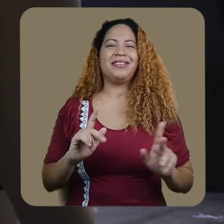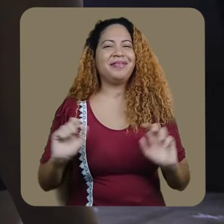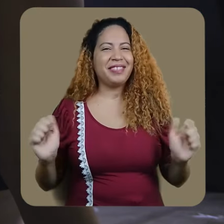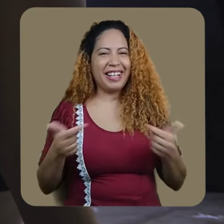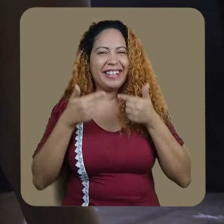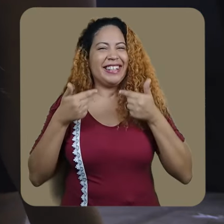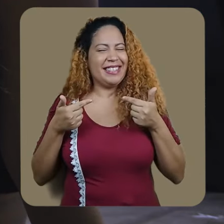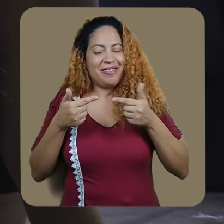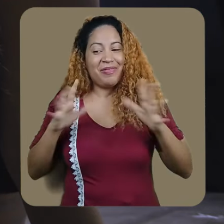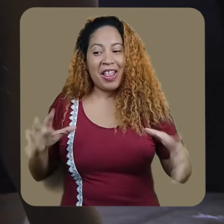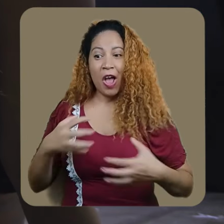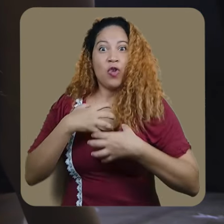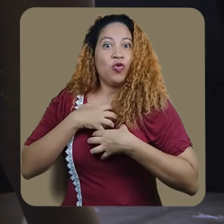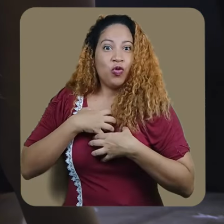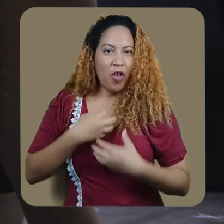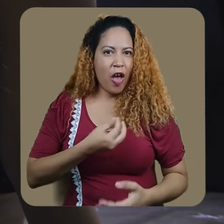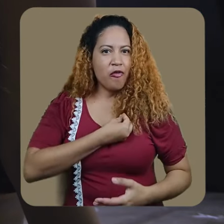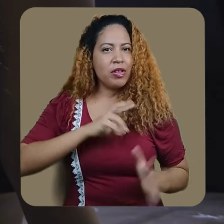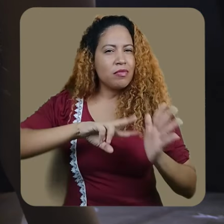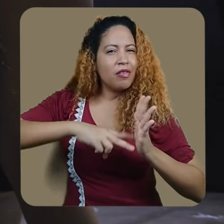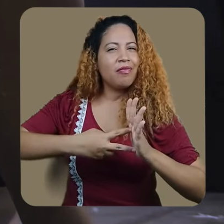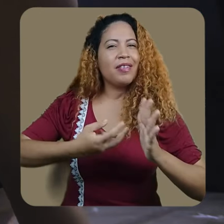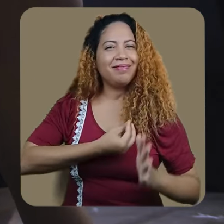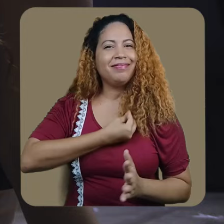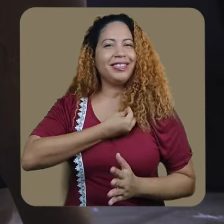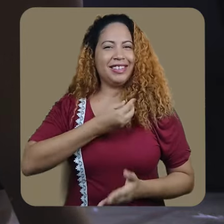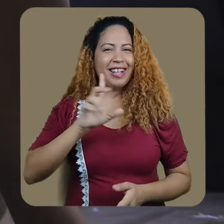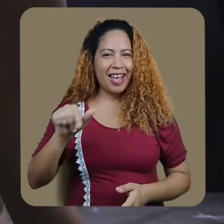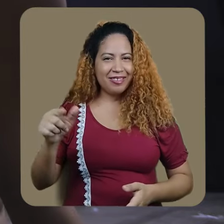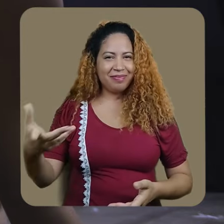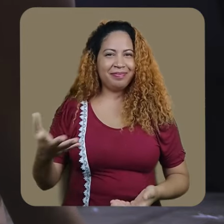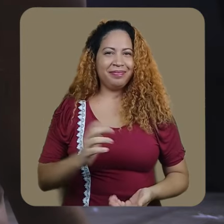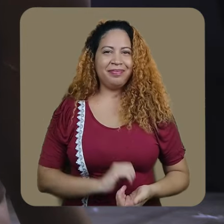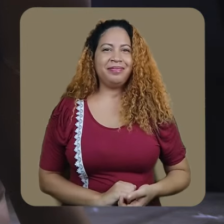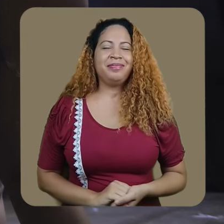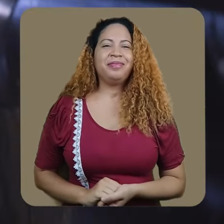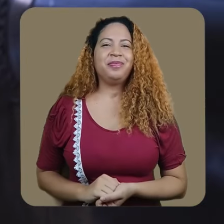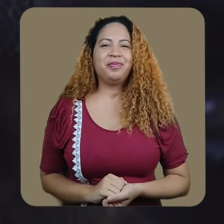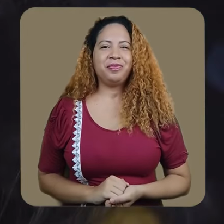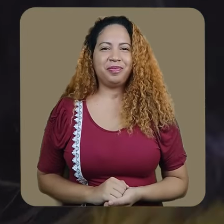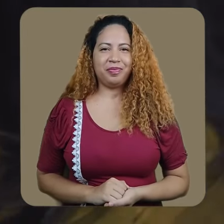é a graça de estar na vida, né? No planeta Terra, sei lá.